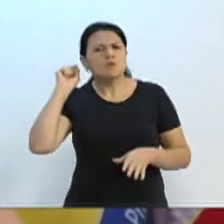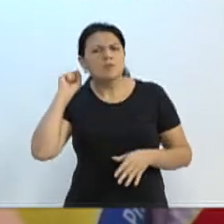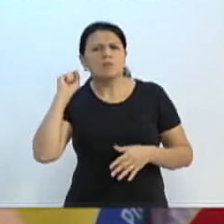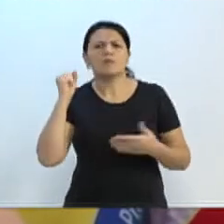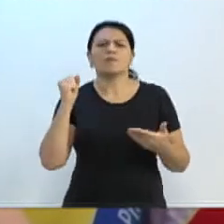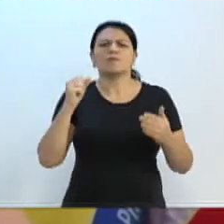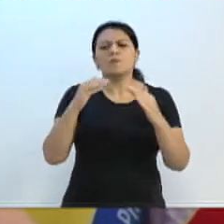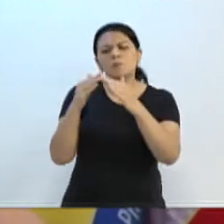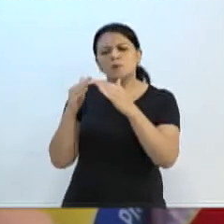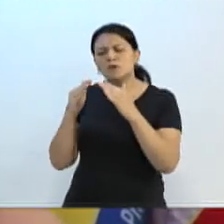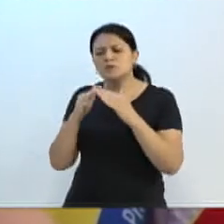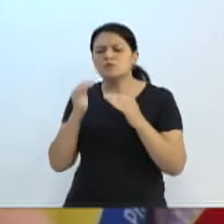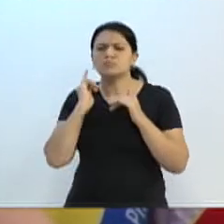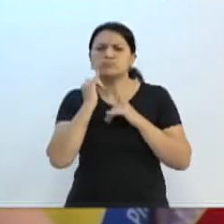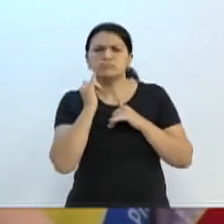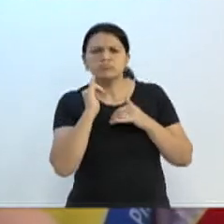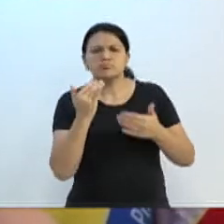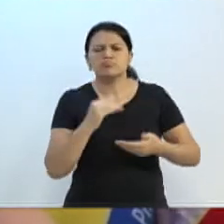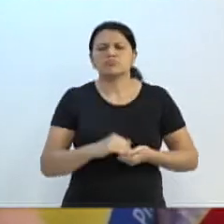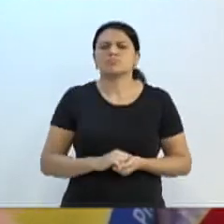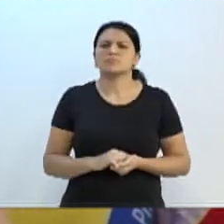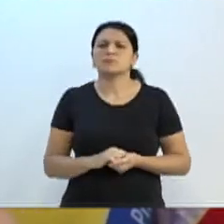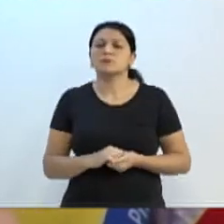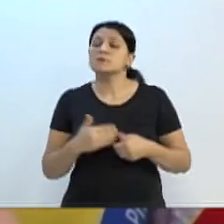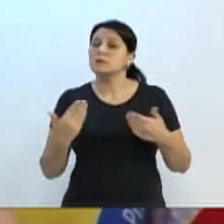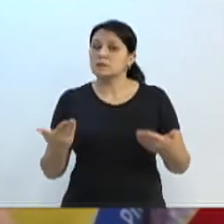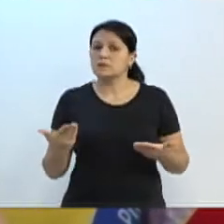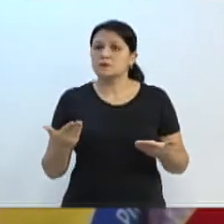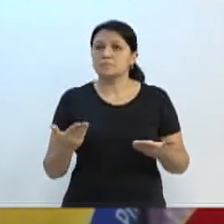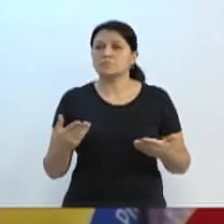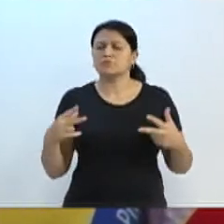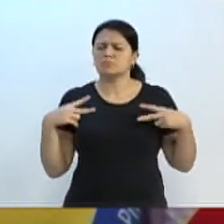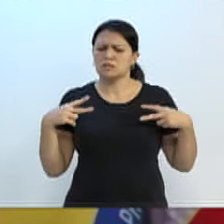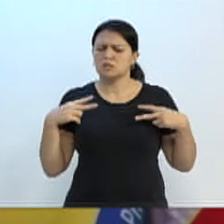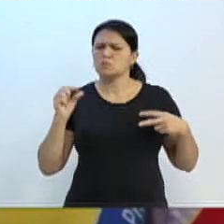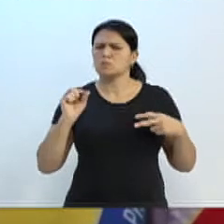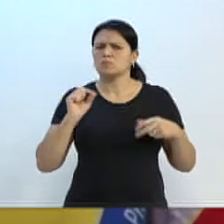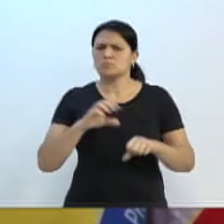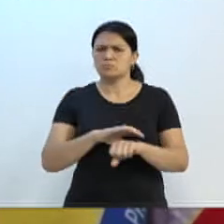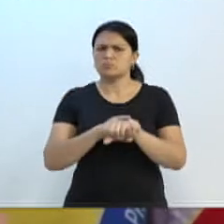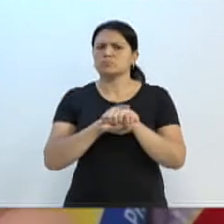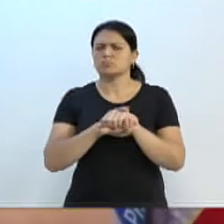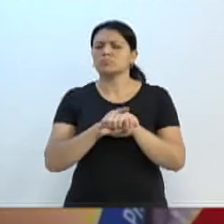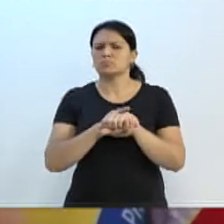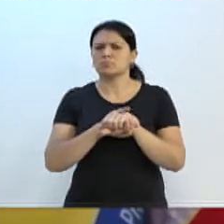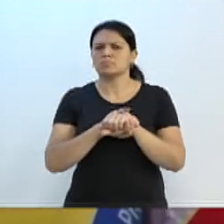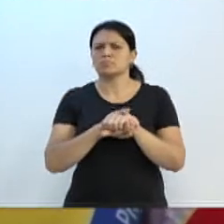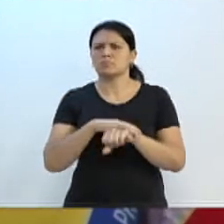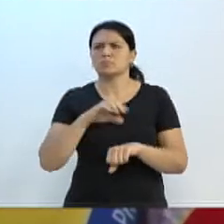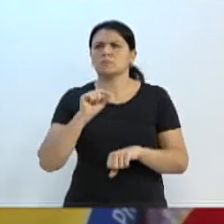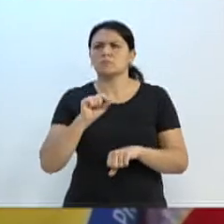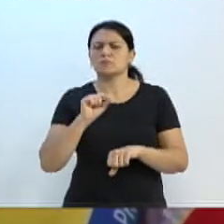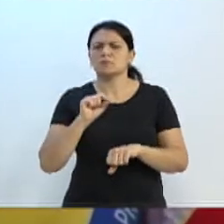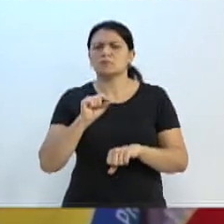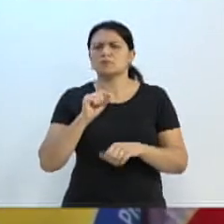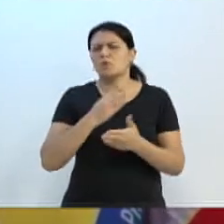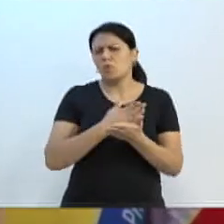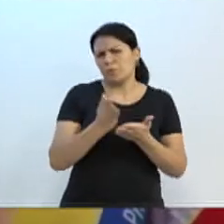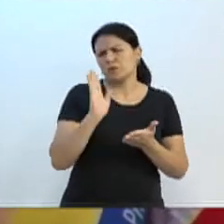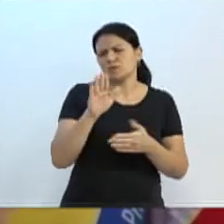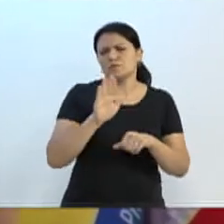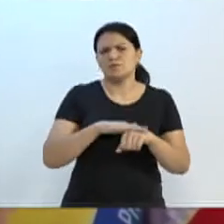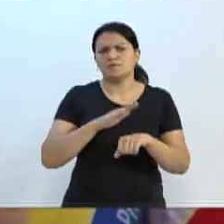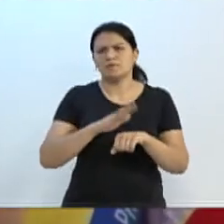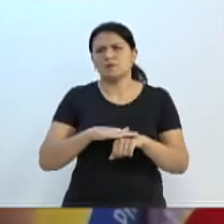dos moradores na região esse pedido, e aqui particularmente defender, presidente, que faço isso desde o início, na verdade, e